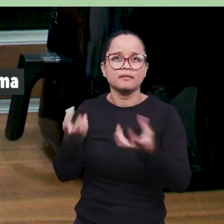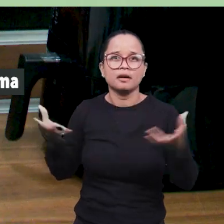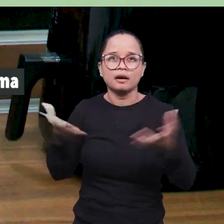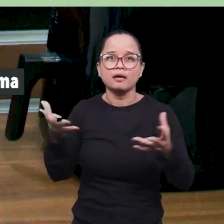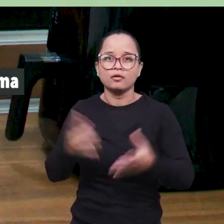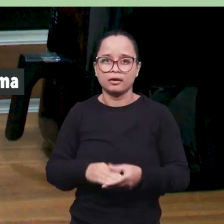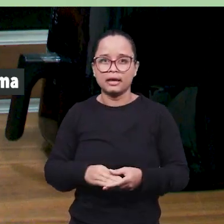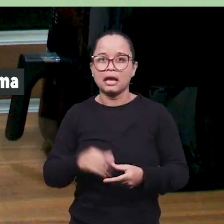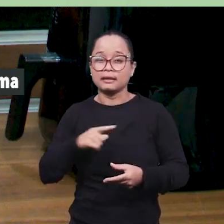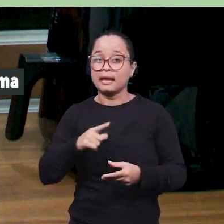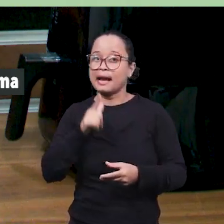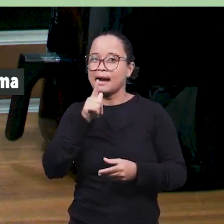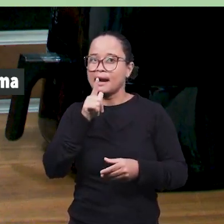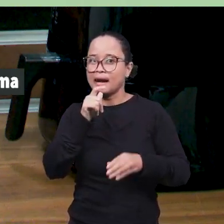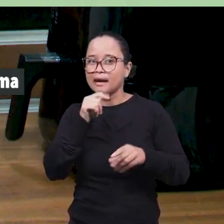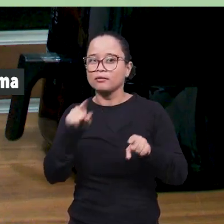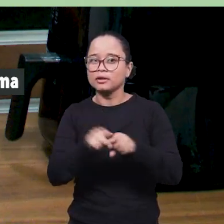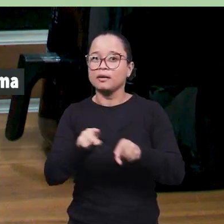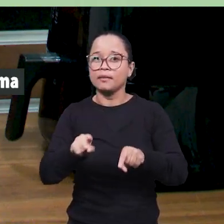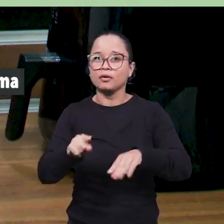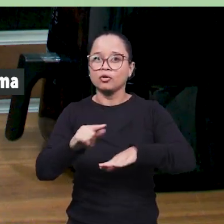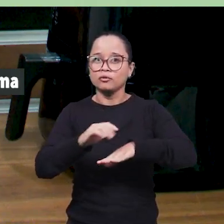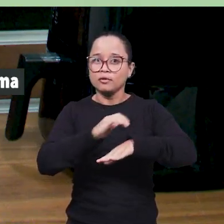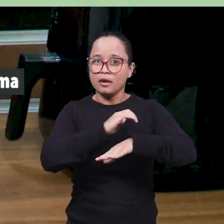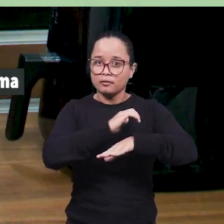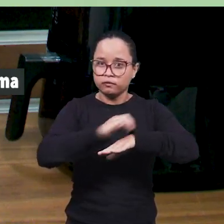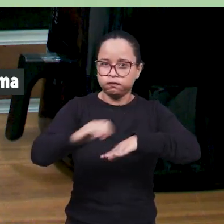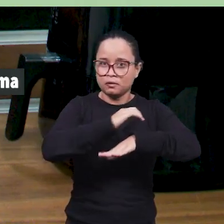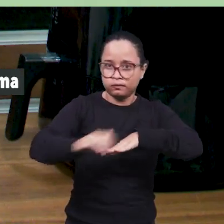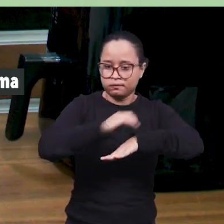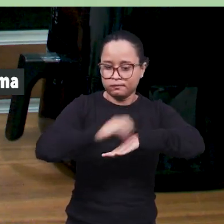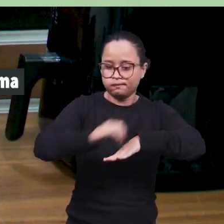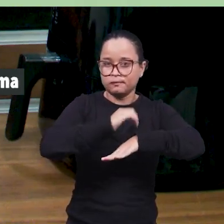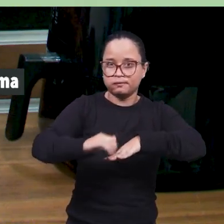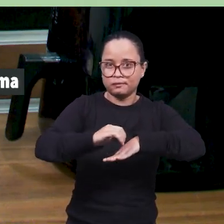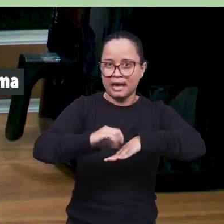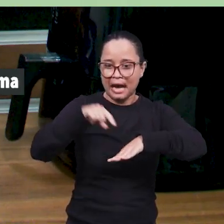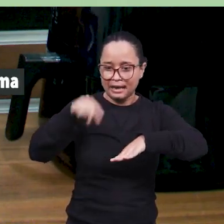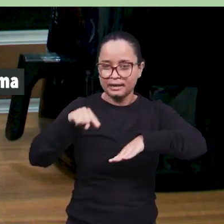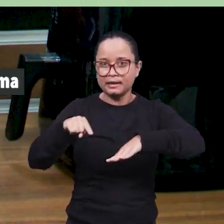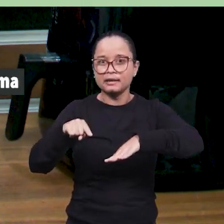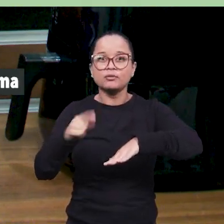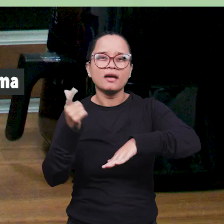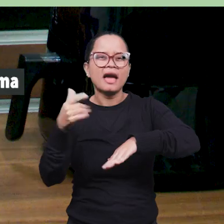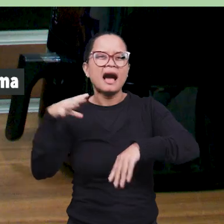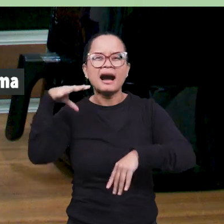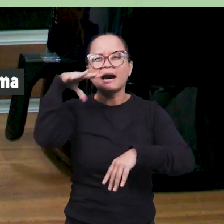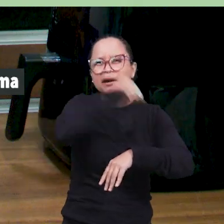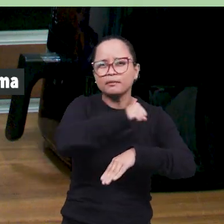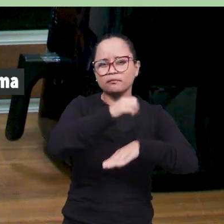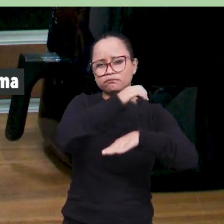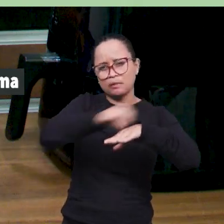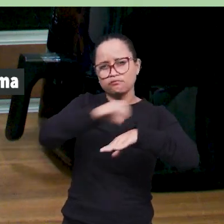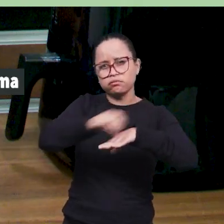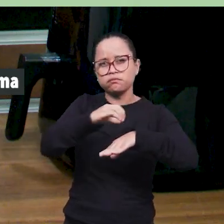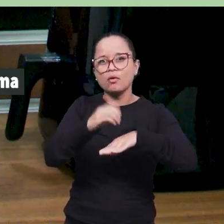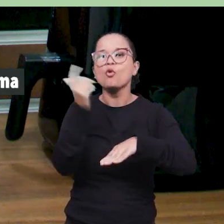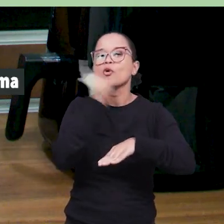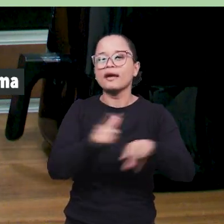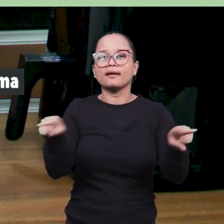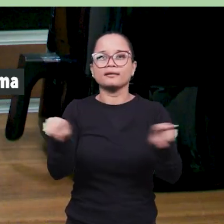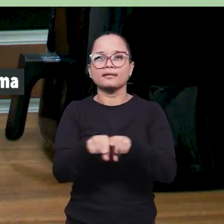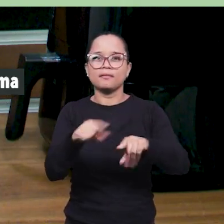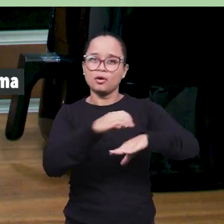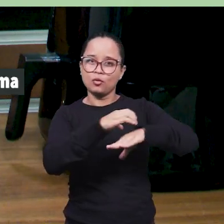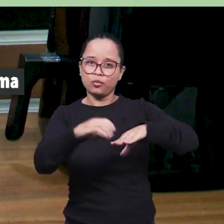solta a água. Então, ó, por ser rápido, você consegue também ter,